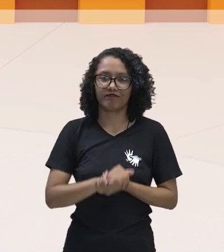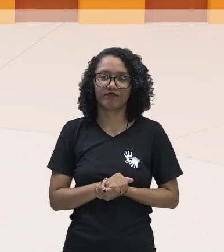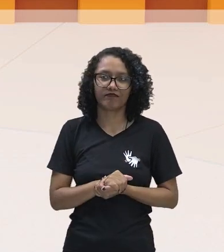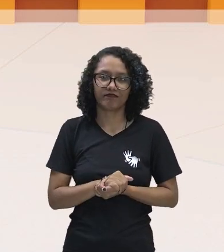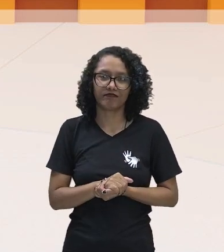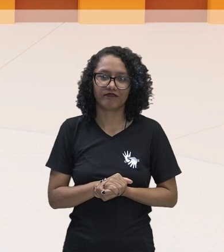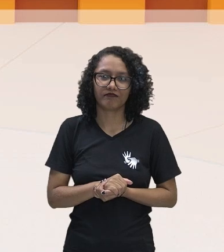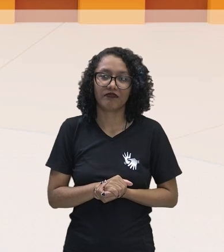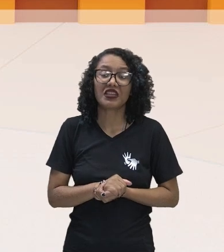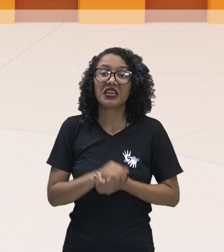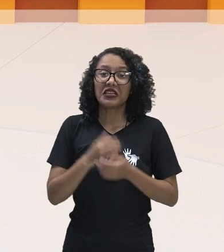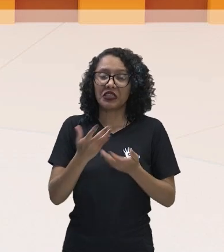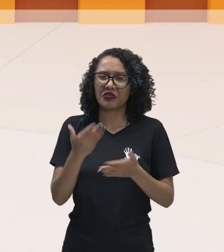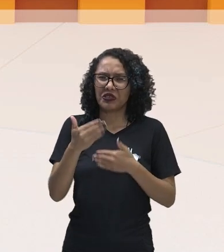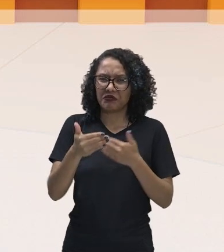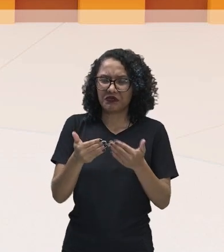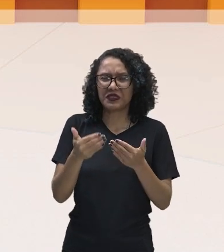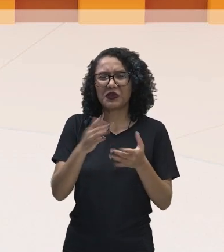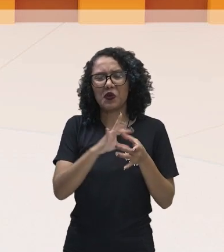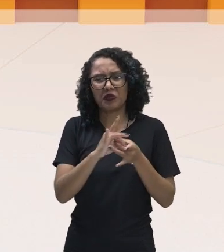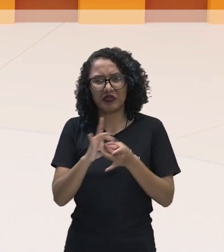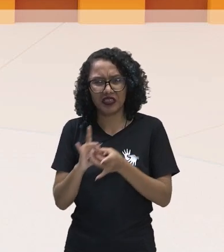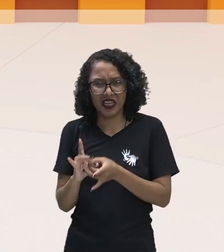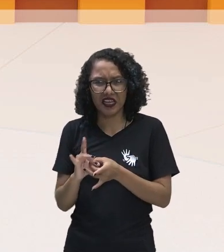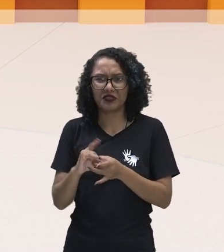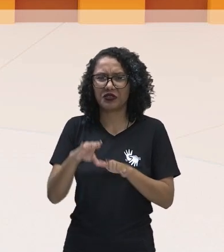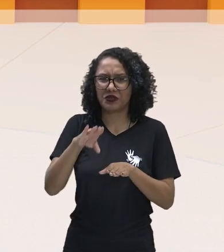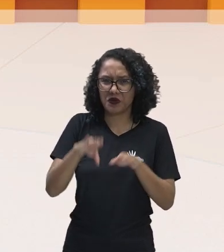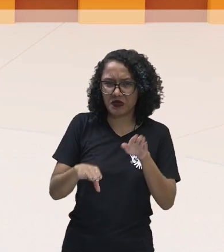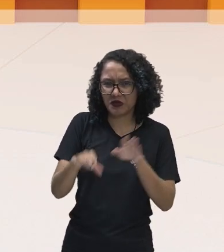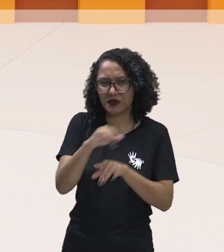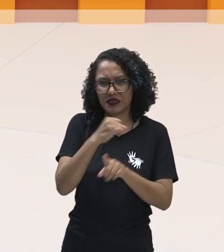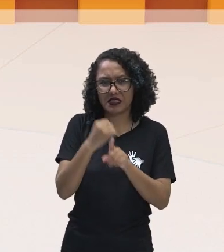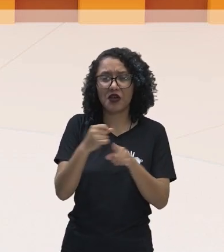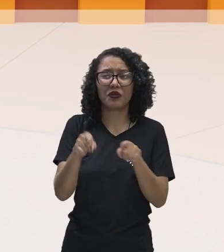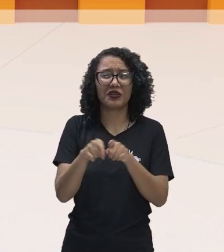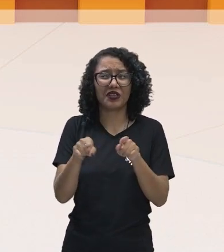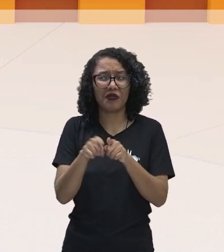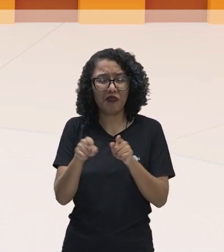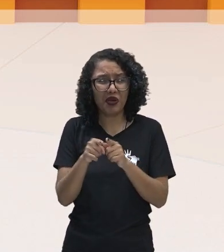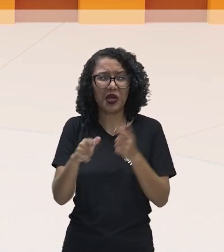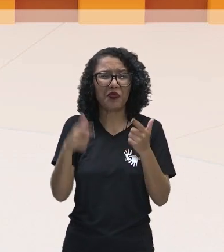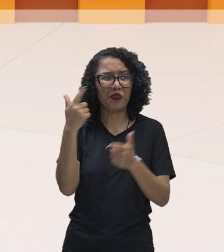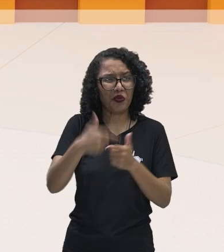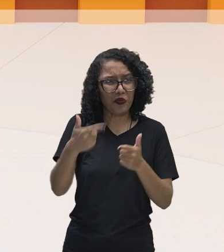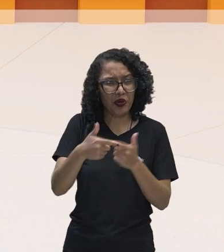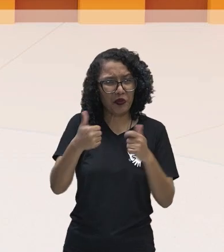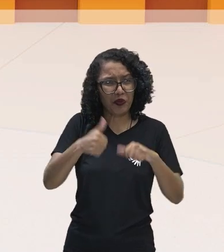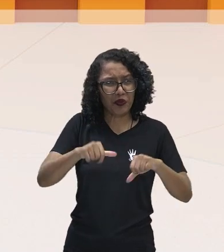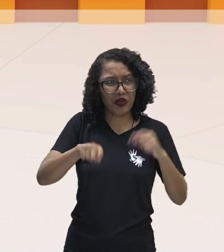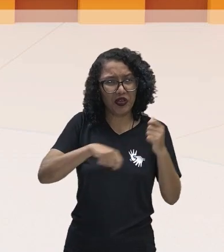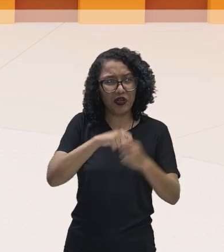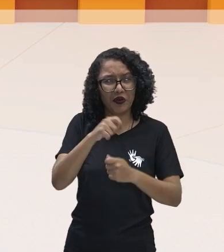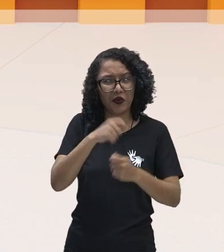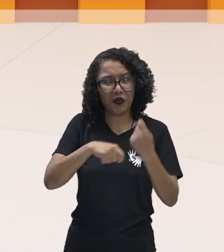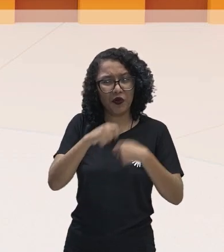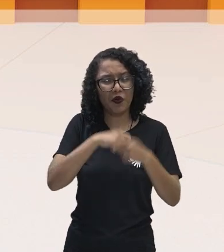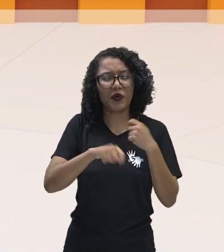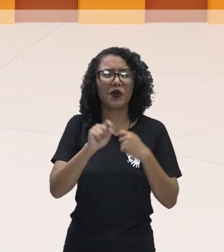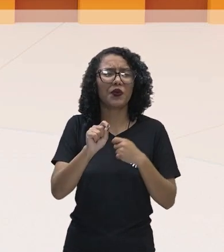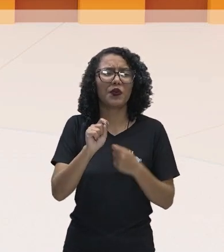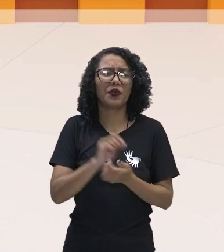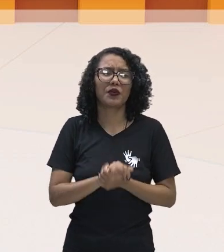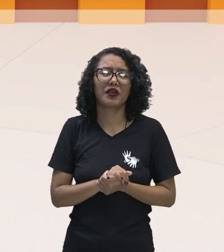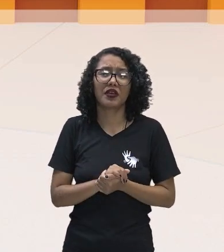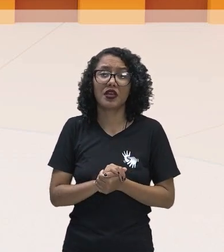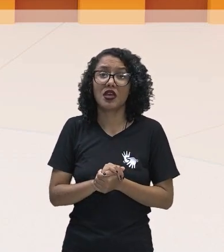grande desigualdade social, de grande crise econômica, a população vai se mobilizar num evento que